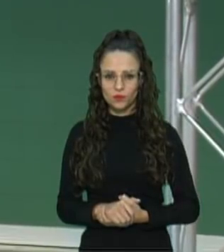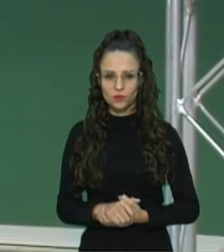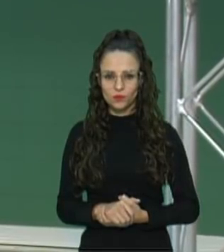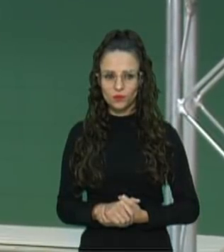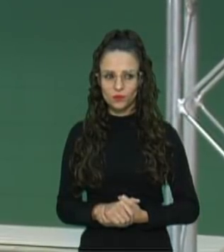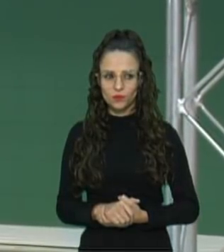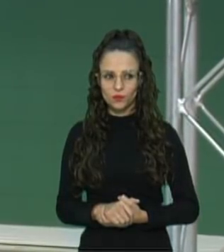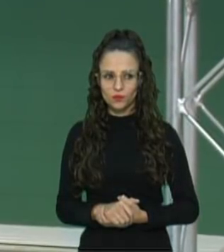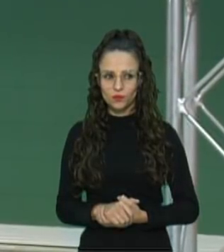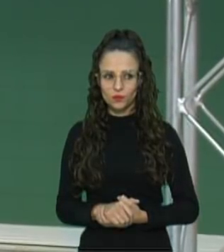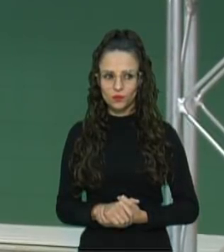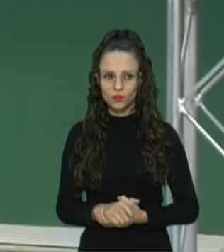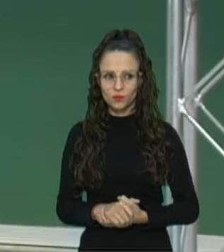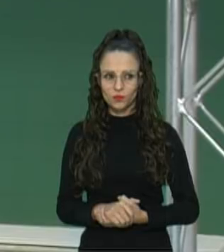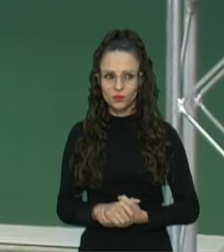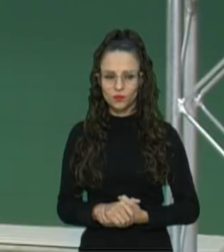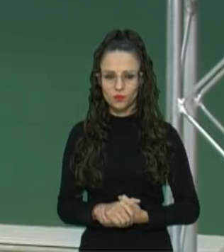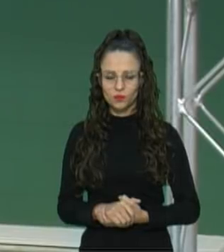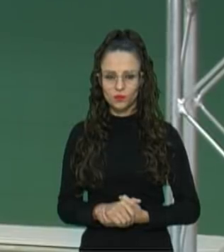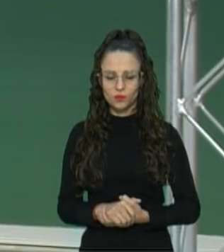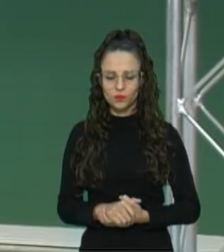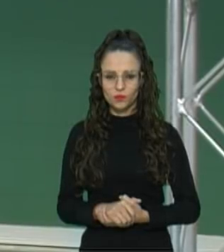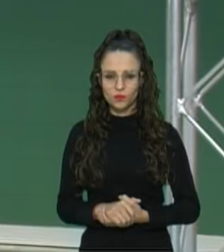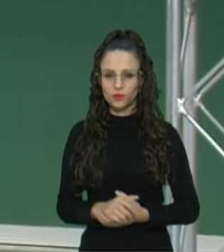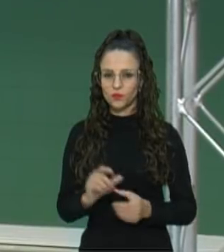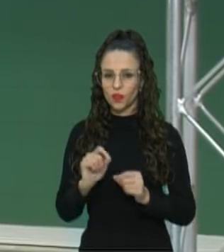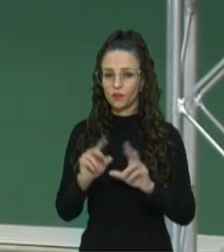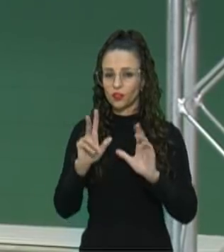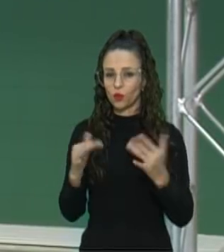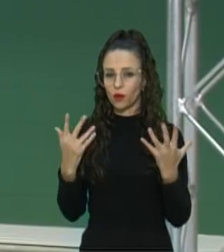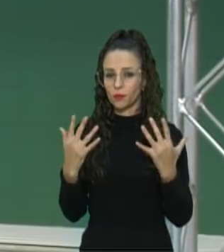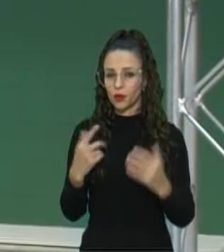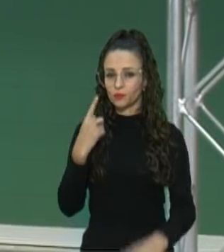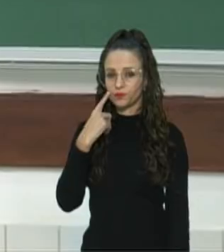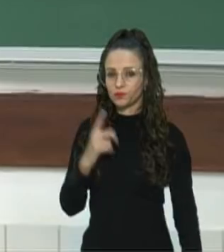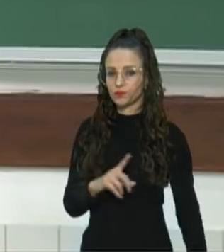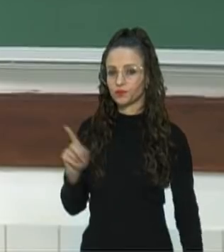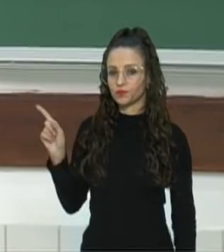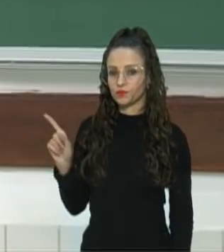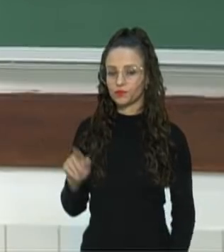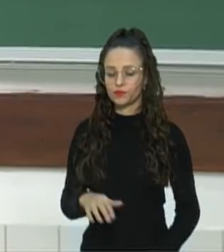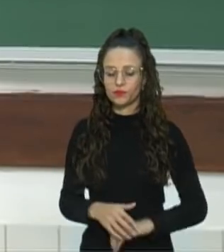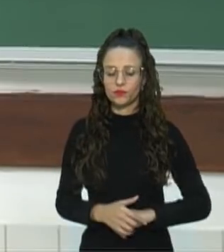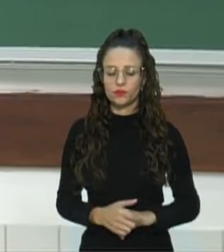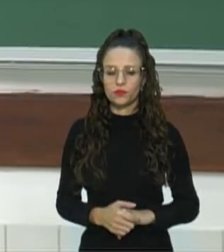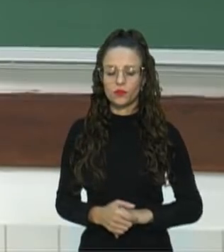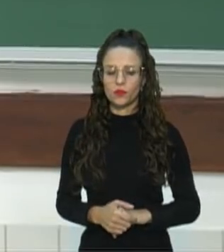já leva as mãos lá à frente, mexe os punhos, mexe dedos,